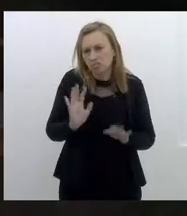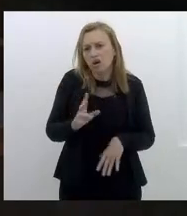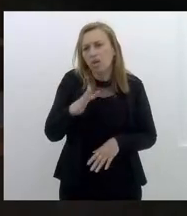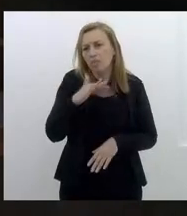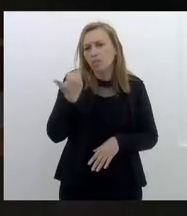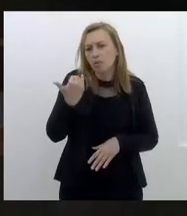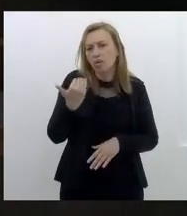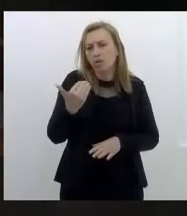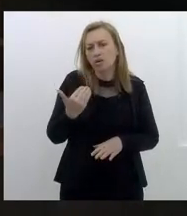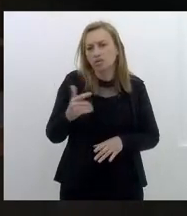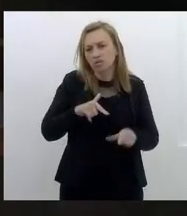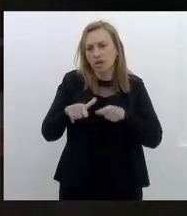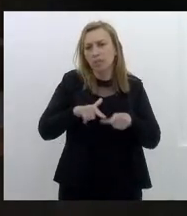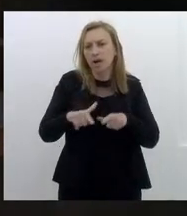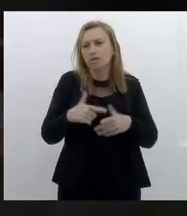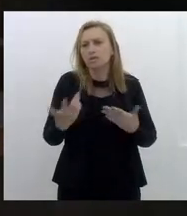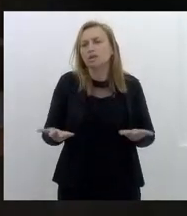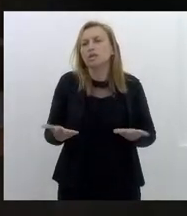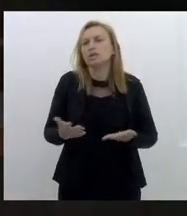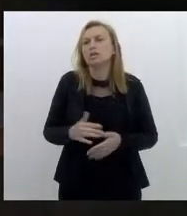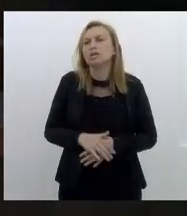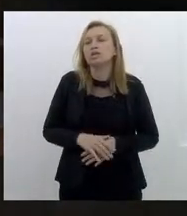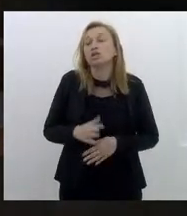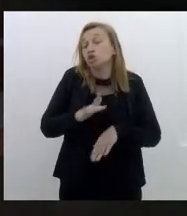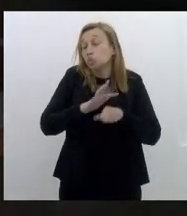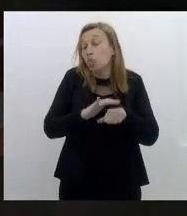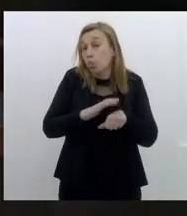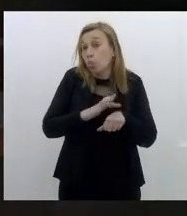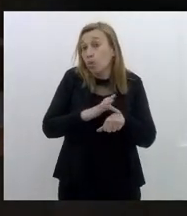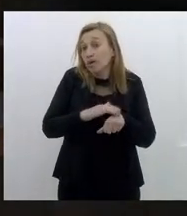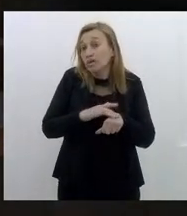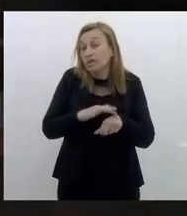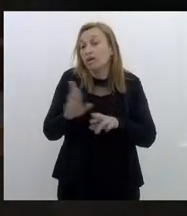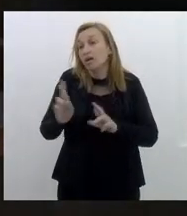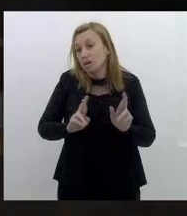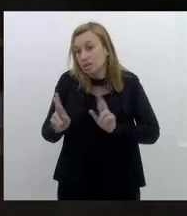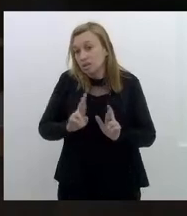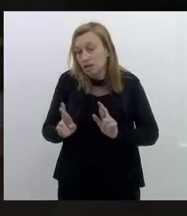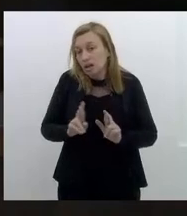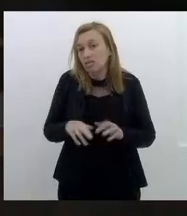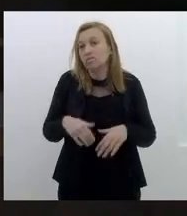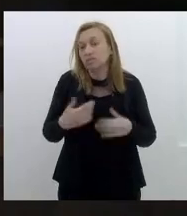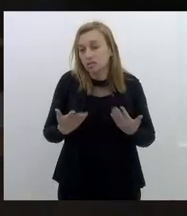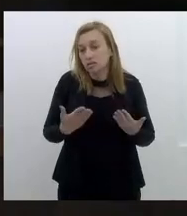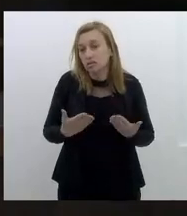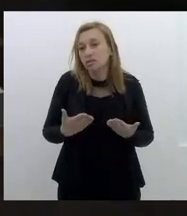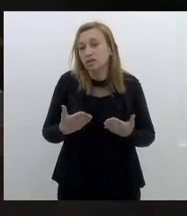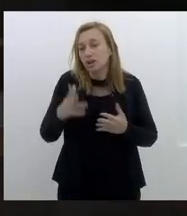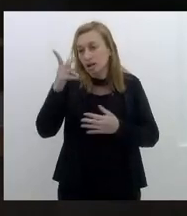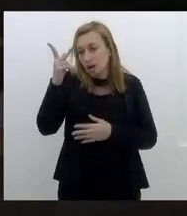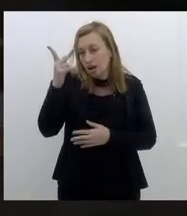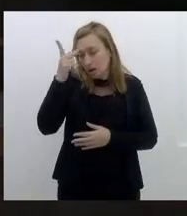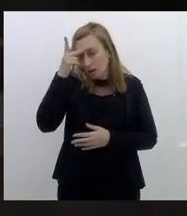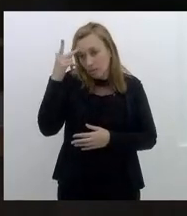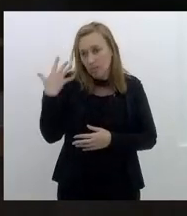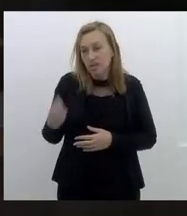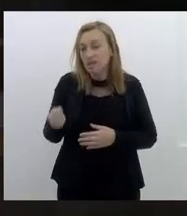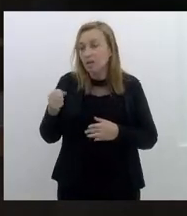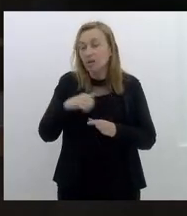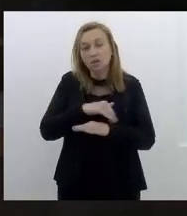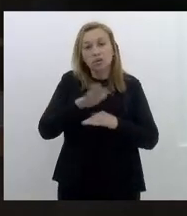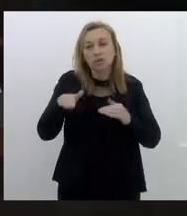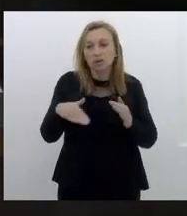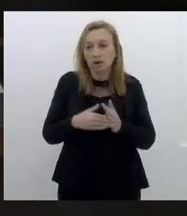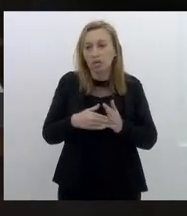morte em serviço tá e doença relacionada a essa a pensão será integral